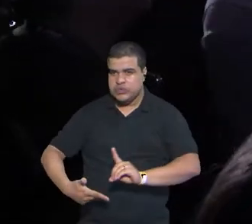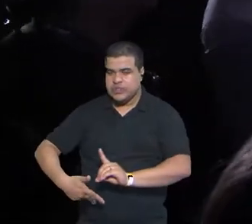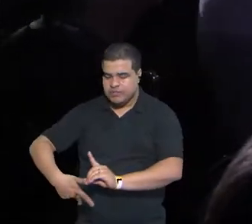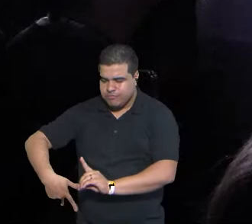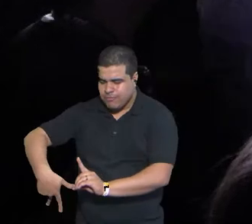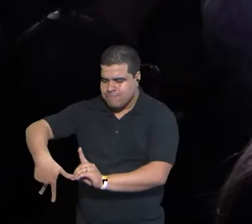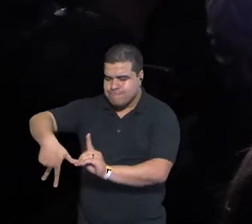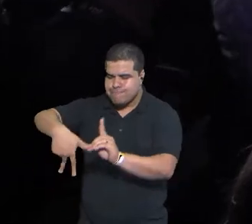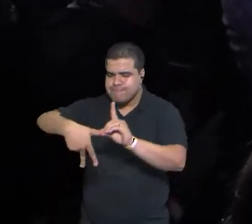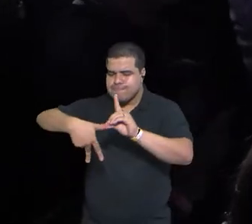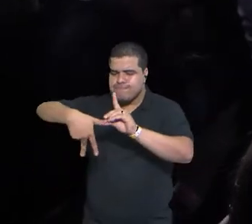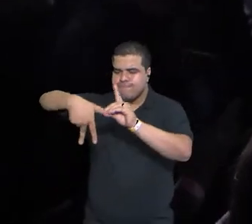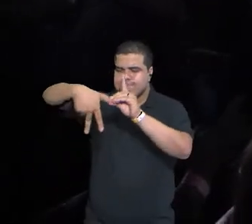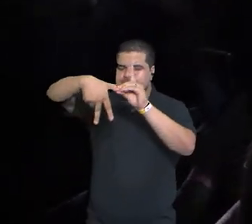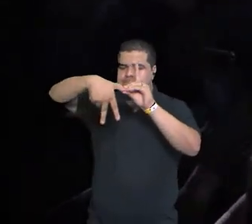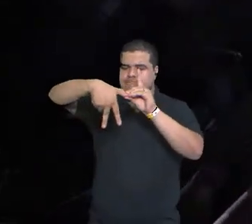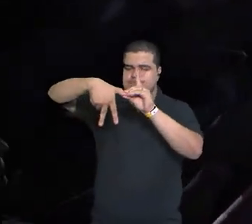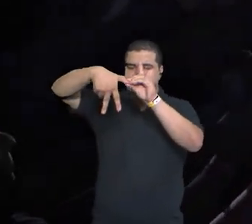de